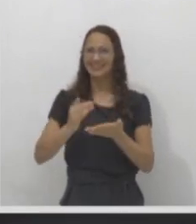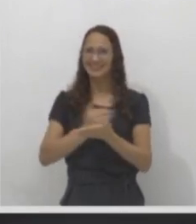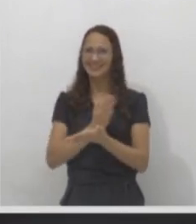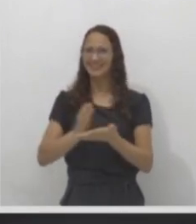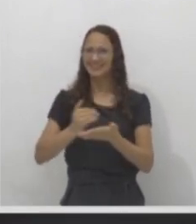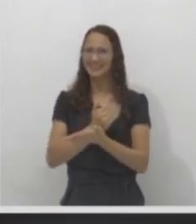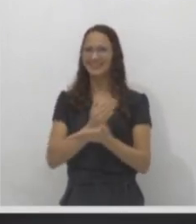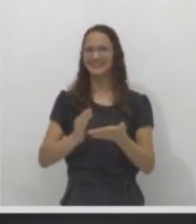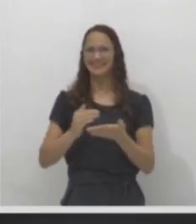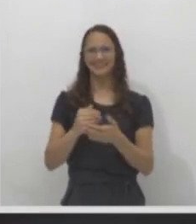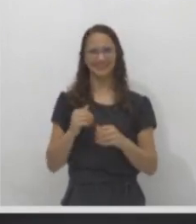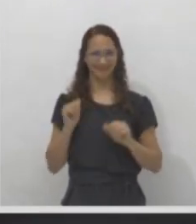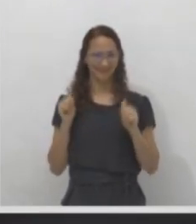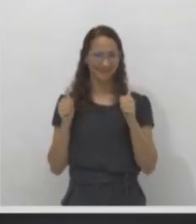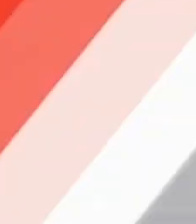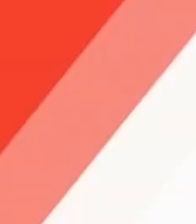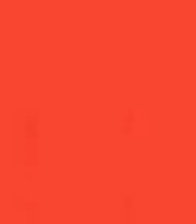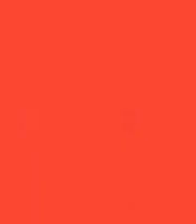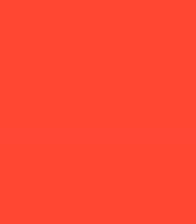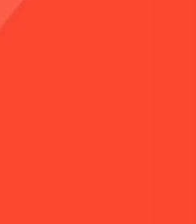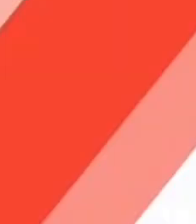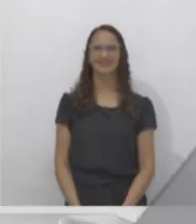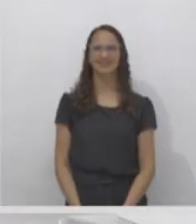verificar agora no primeiro slide.